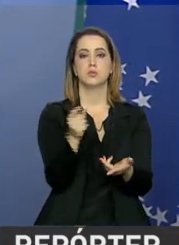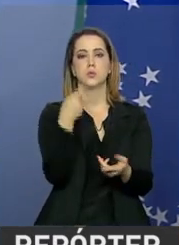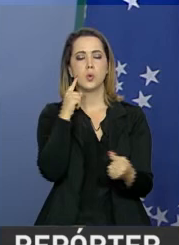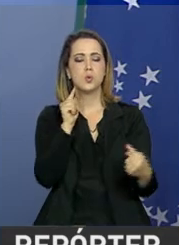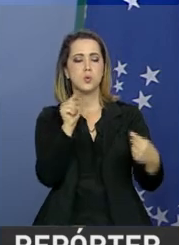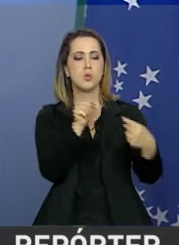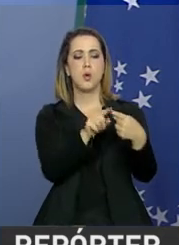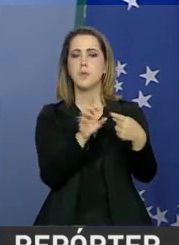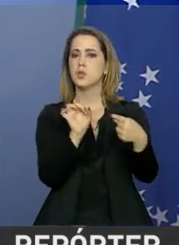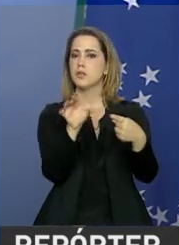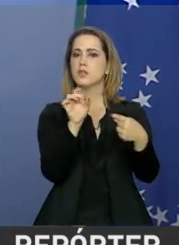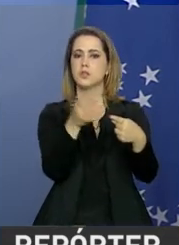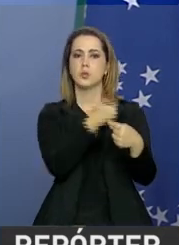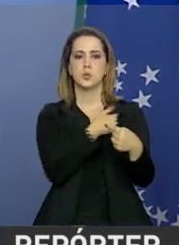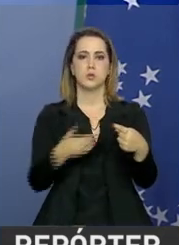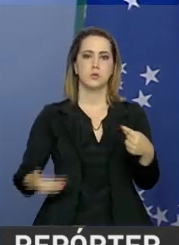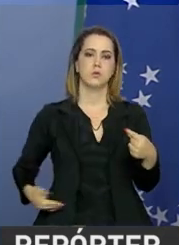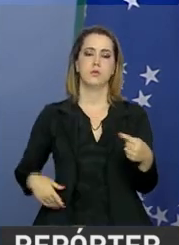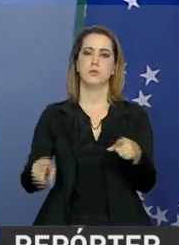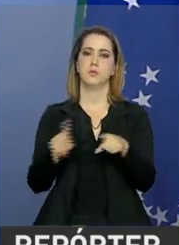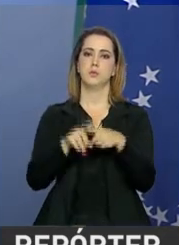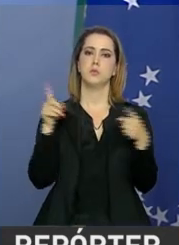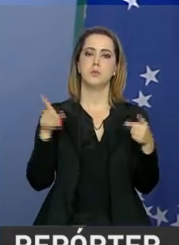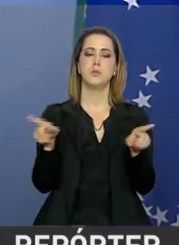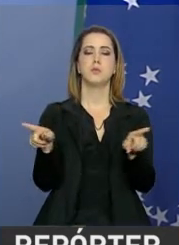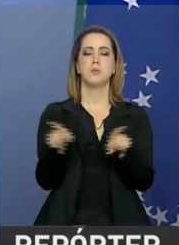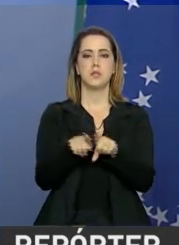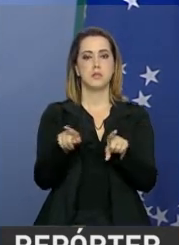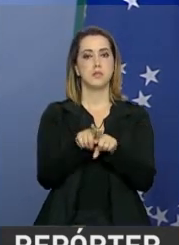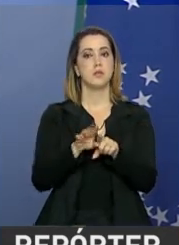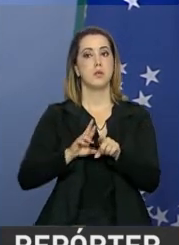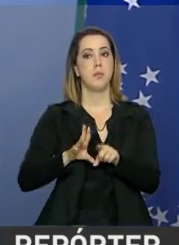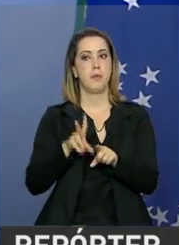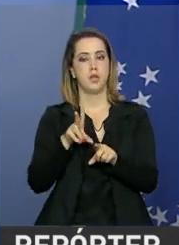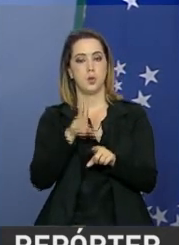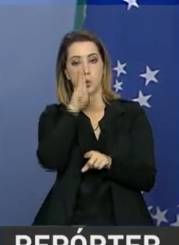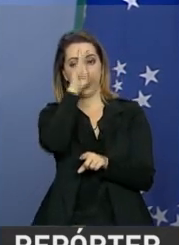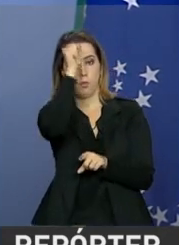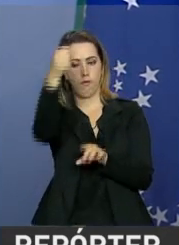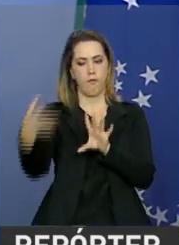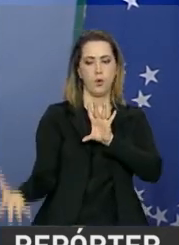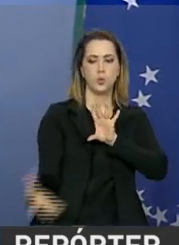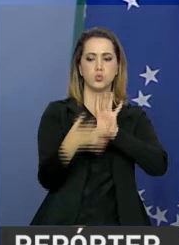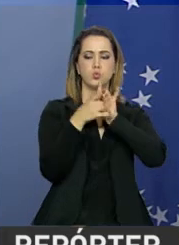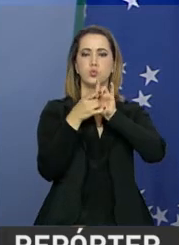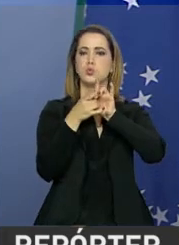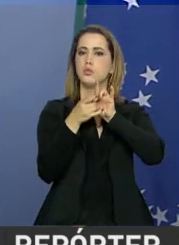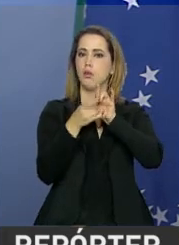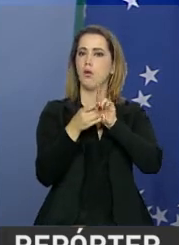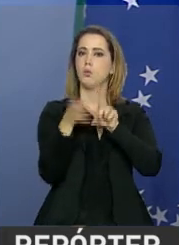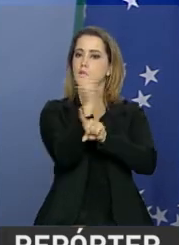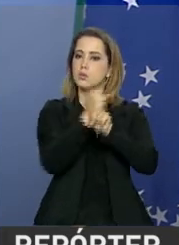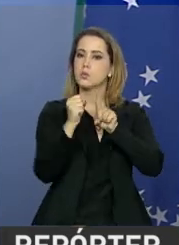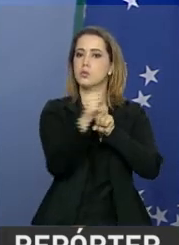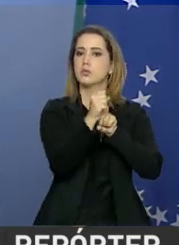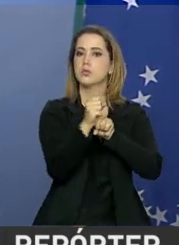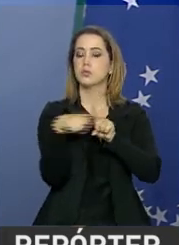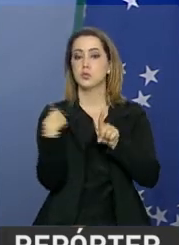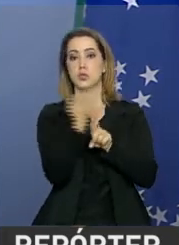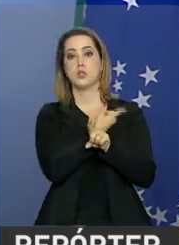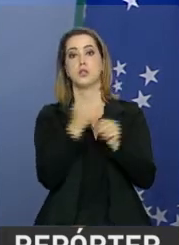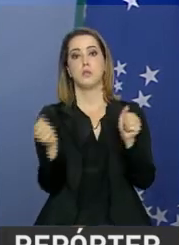não apenas no plano governamental mas também nos fortes laços que unem nossas sociedades e nosso